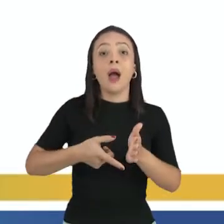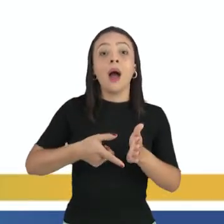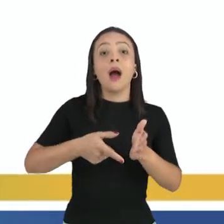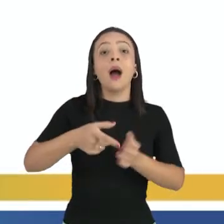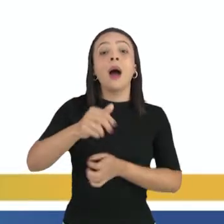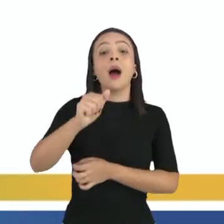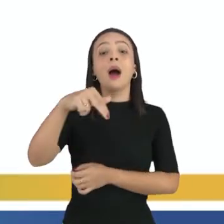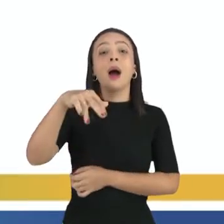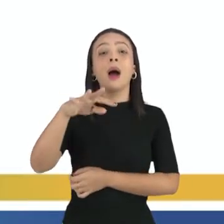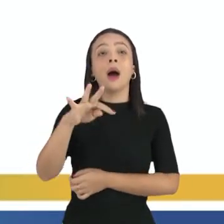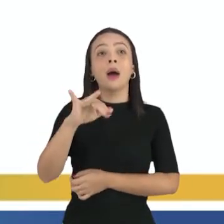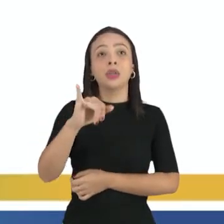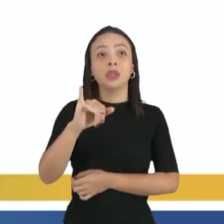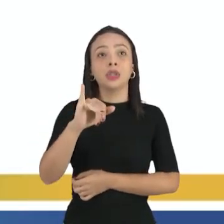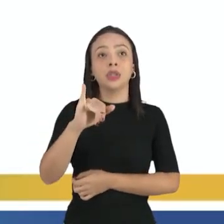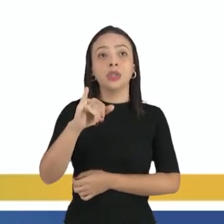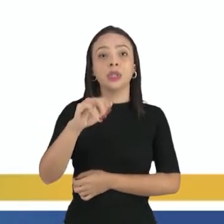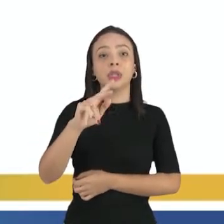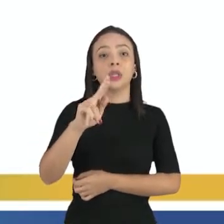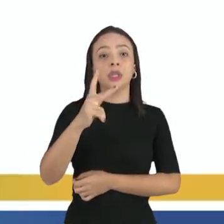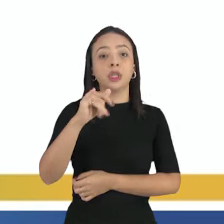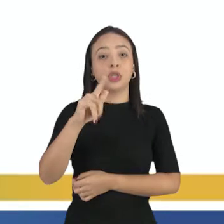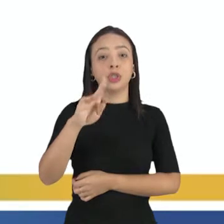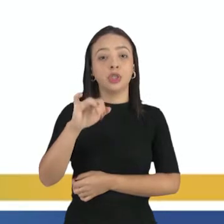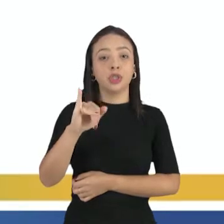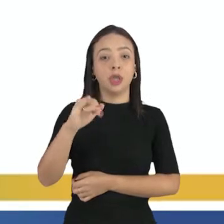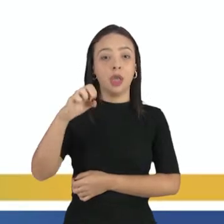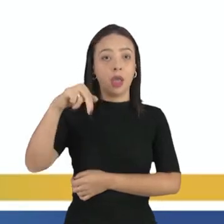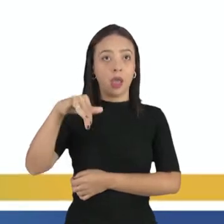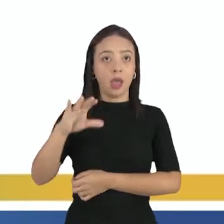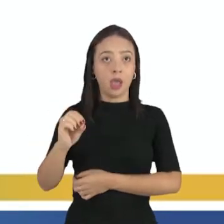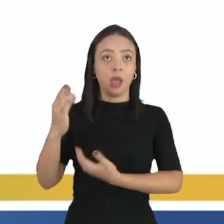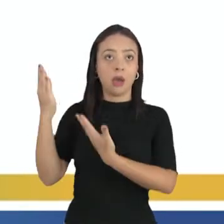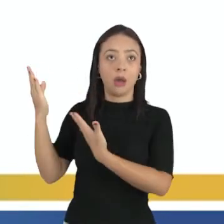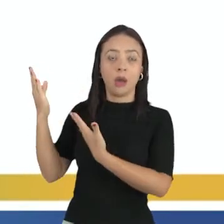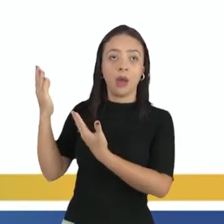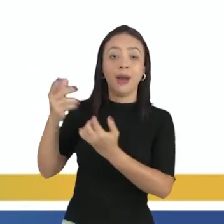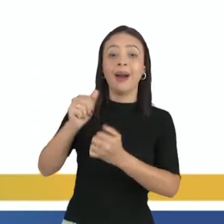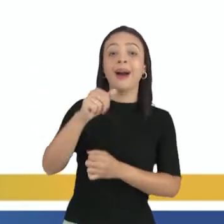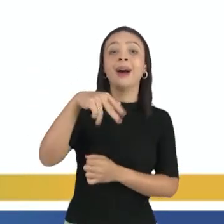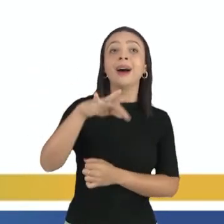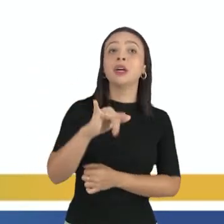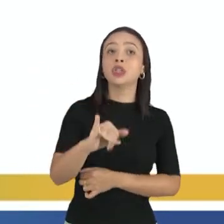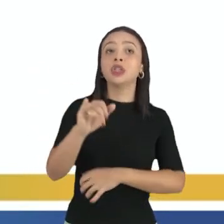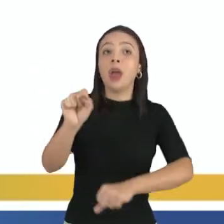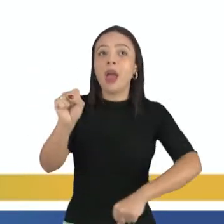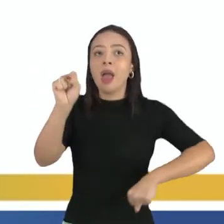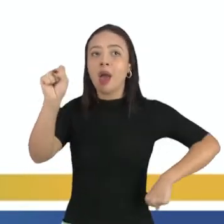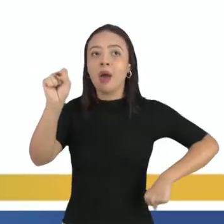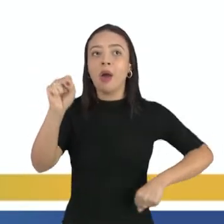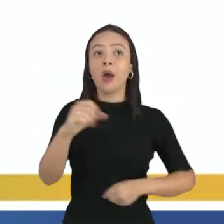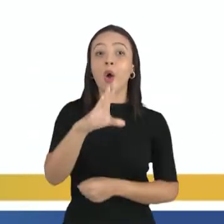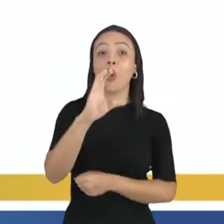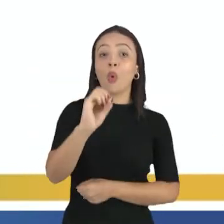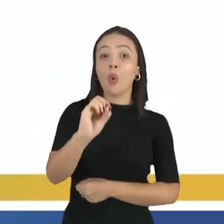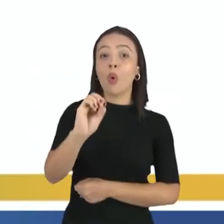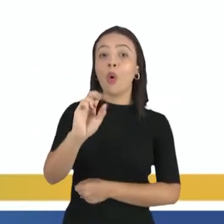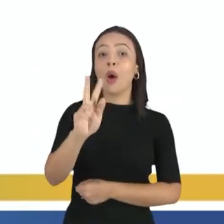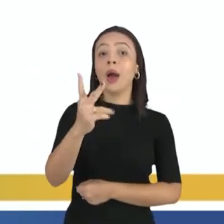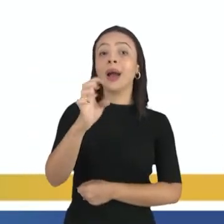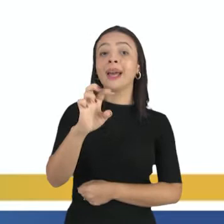anti-higiênico, anti-herói, co-herdeiro, mini-hotel, sobre-humano